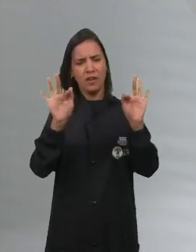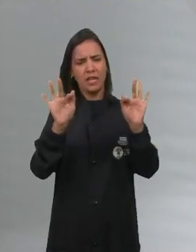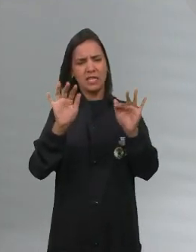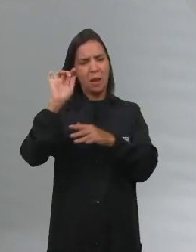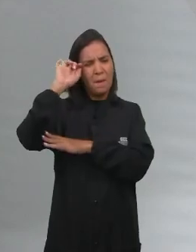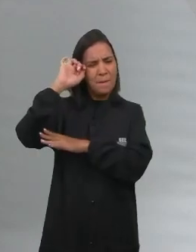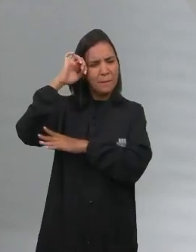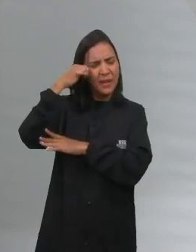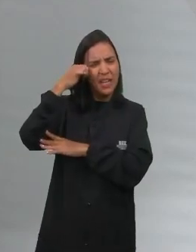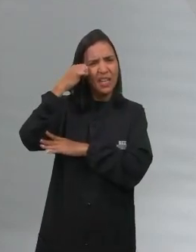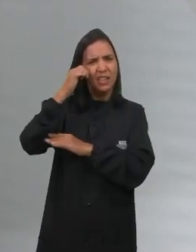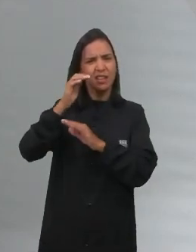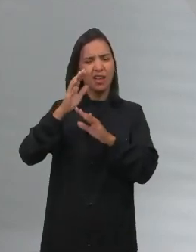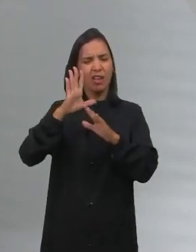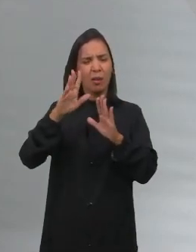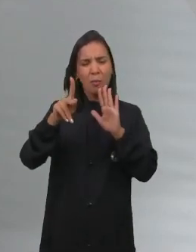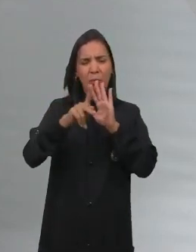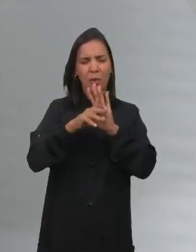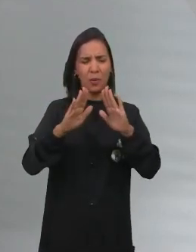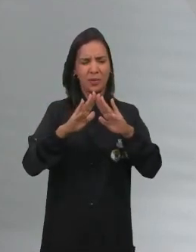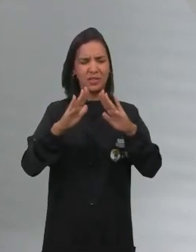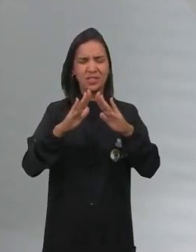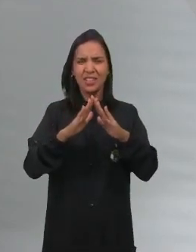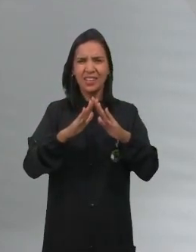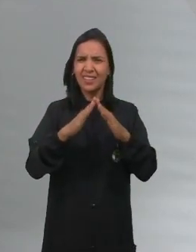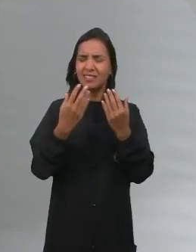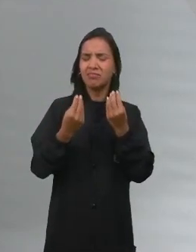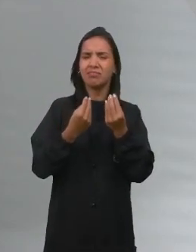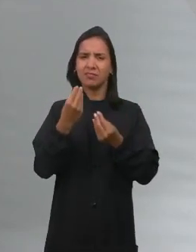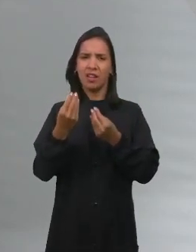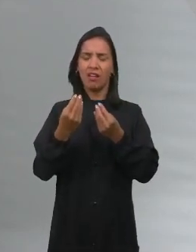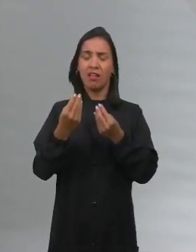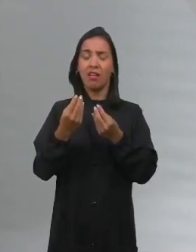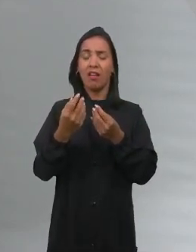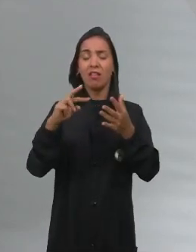significa dizer que a mentalidade das pessoas